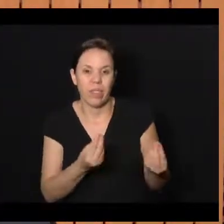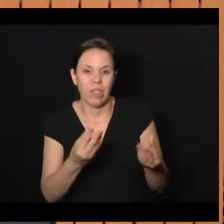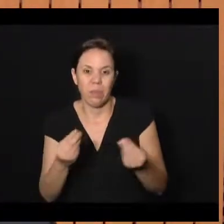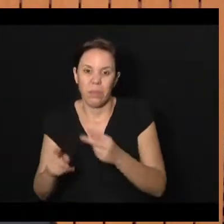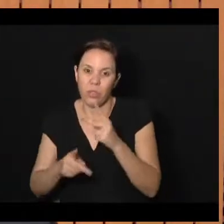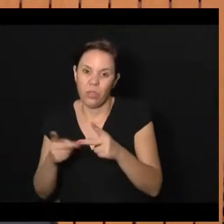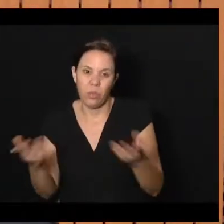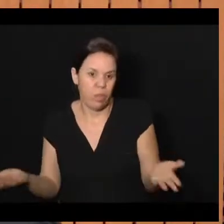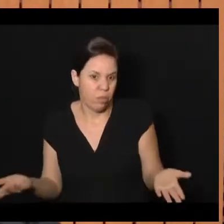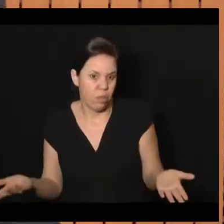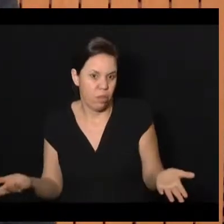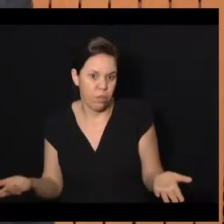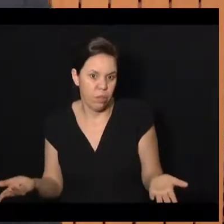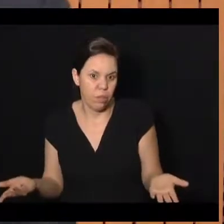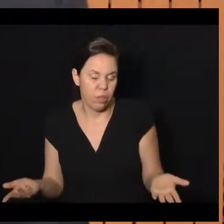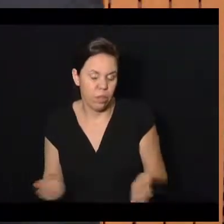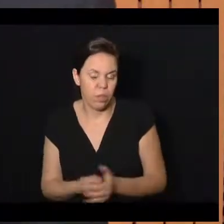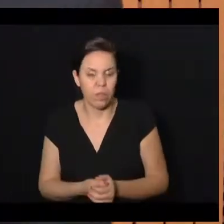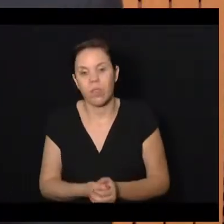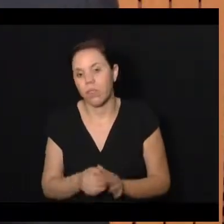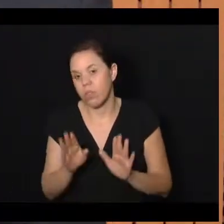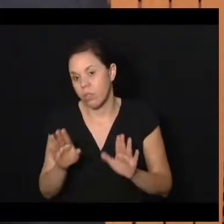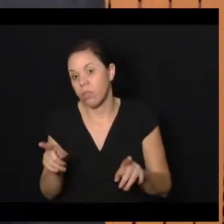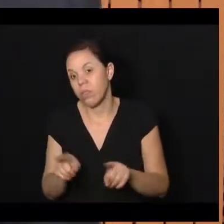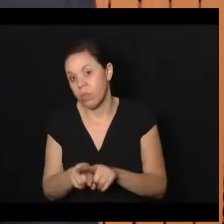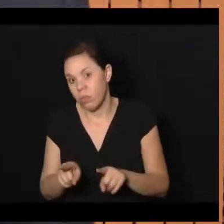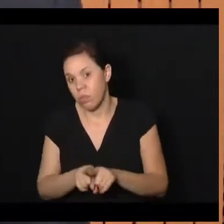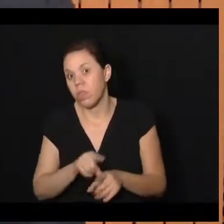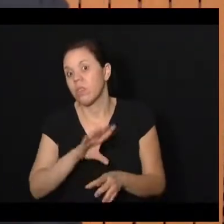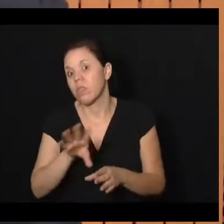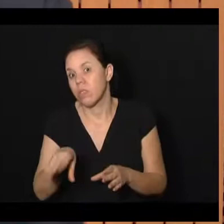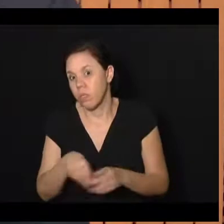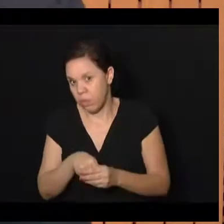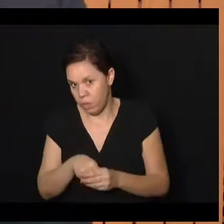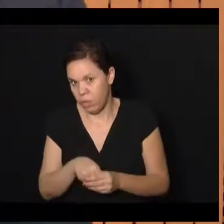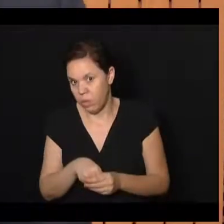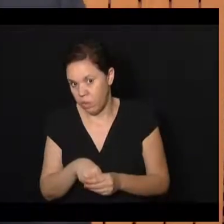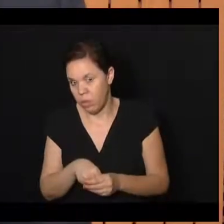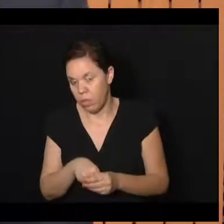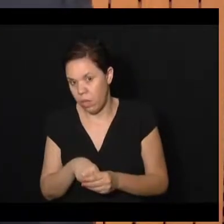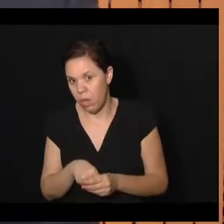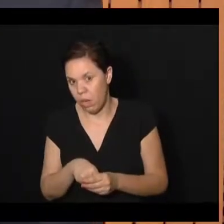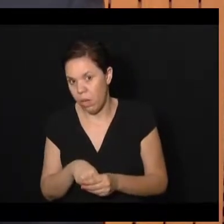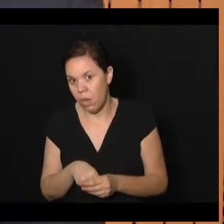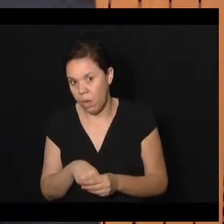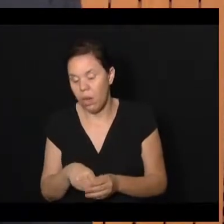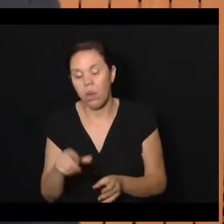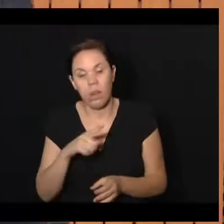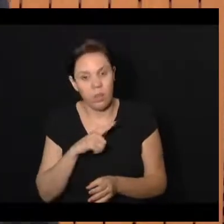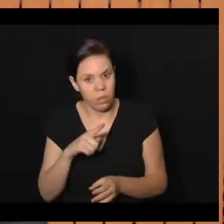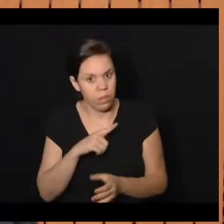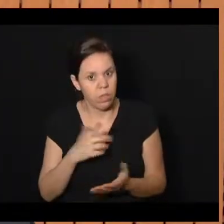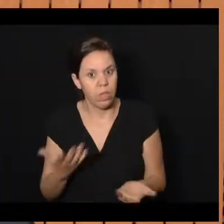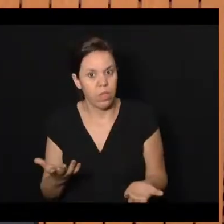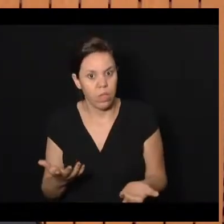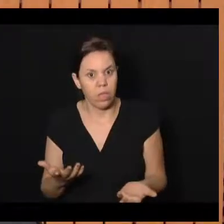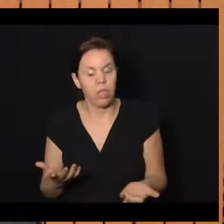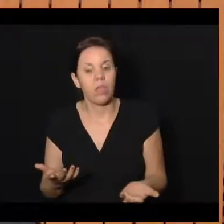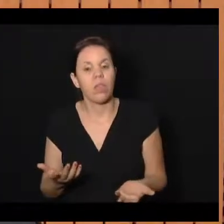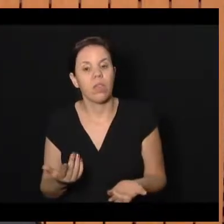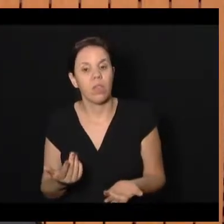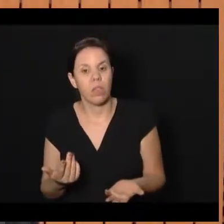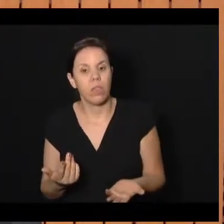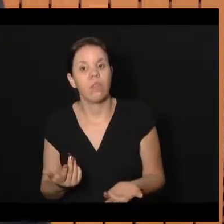gente né mas eu também acrescentar e aqui que a noite é por ter um posto policial ali eu acho que eles se sentem